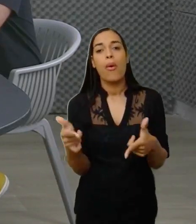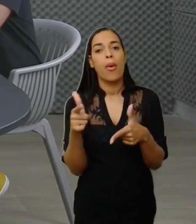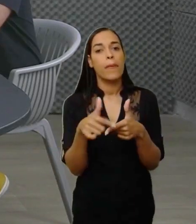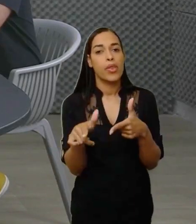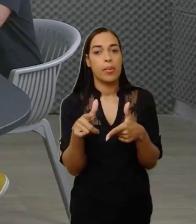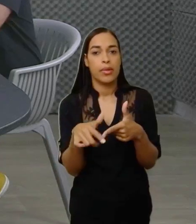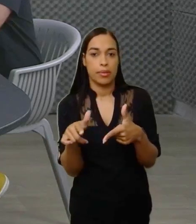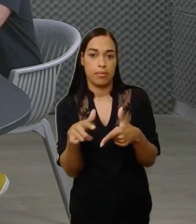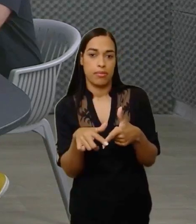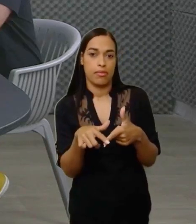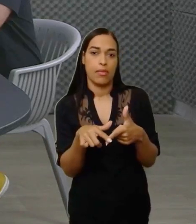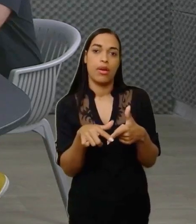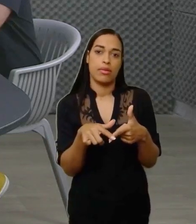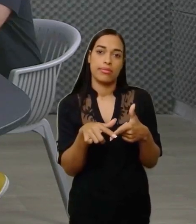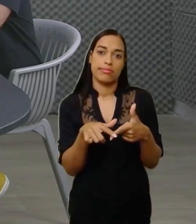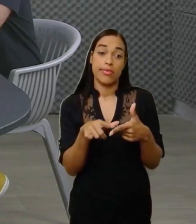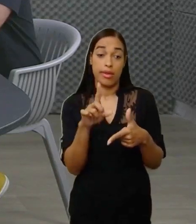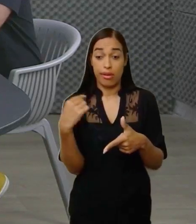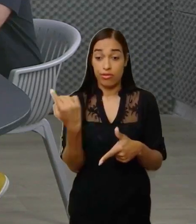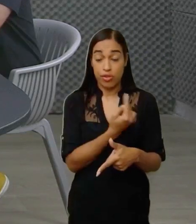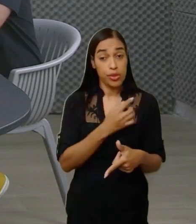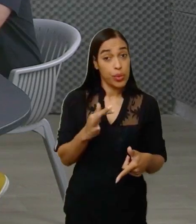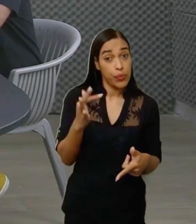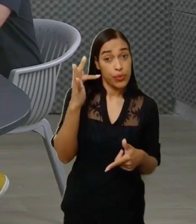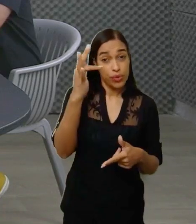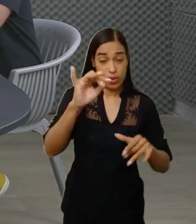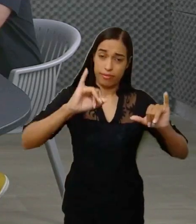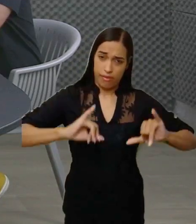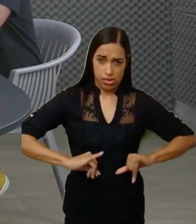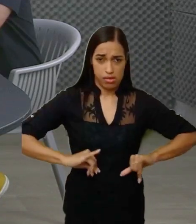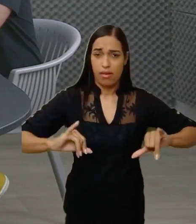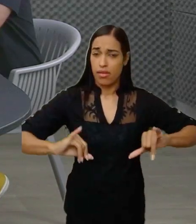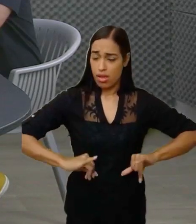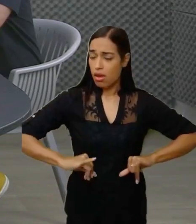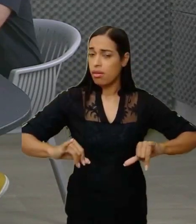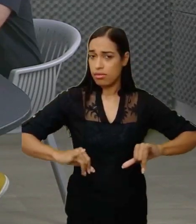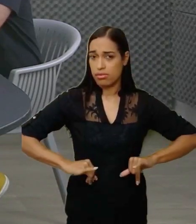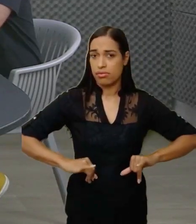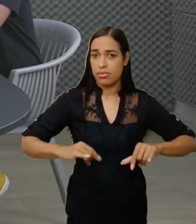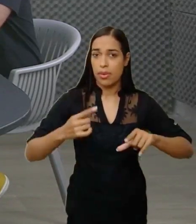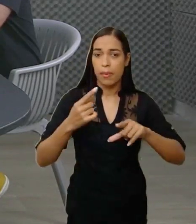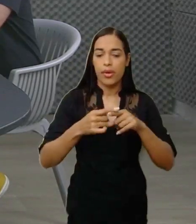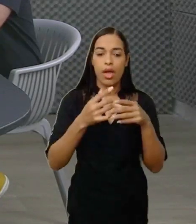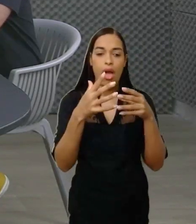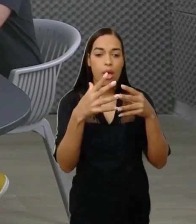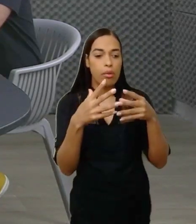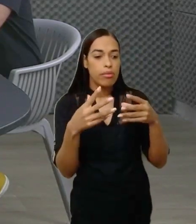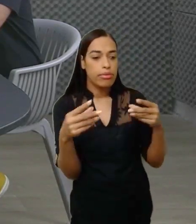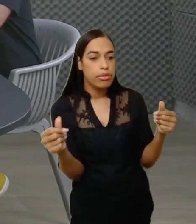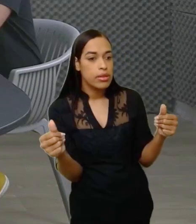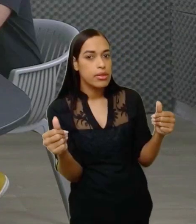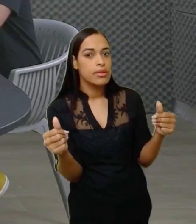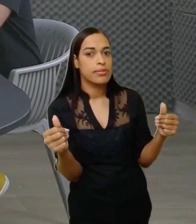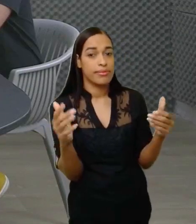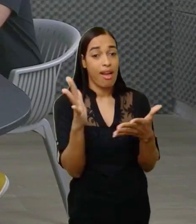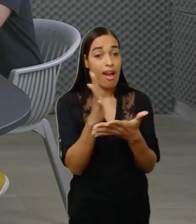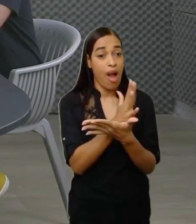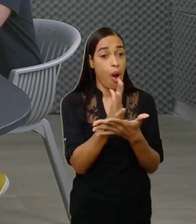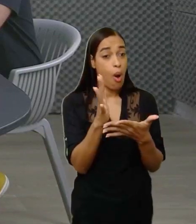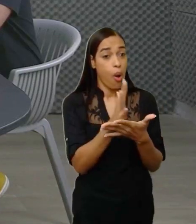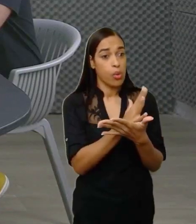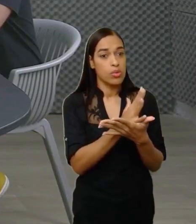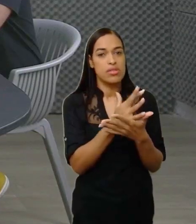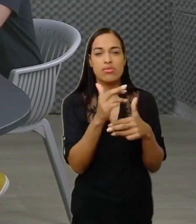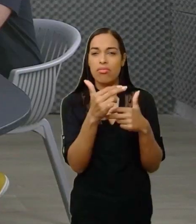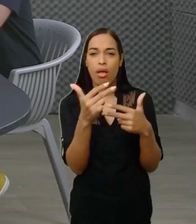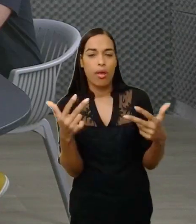que isso pode retornar para a gente, né? Então, se começa a extinguir algumas espécies,